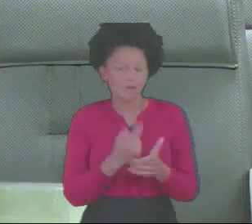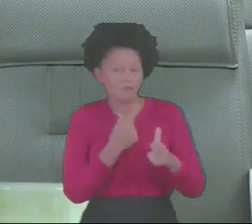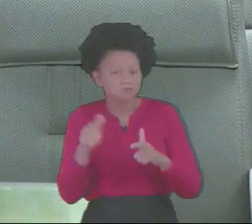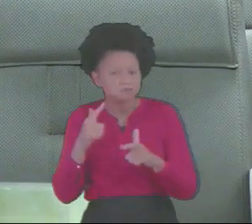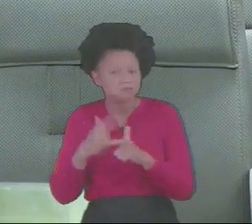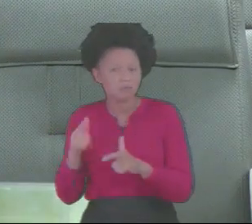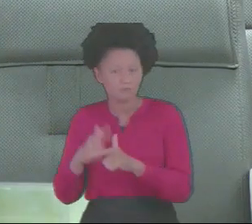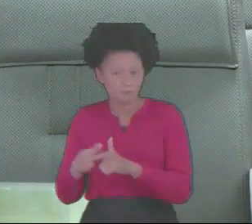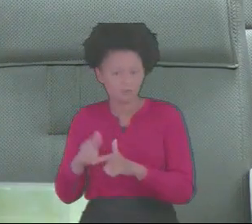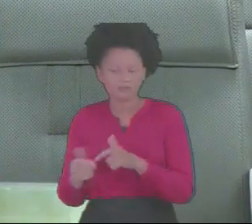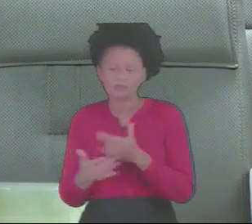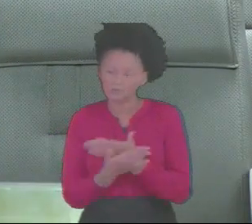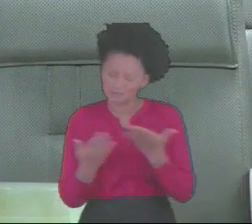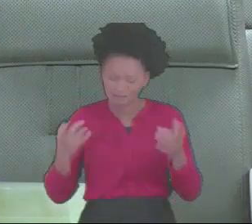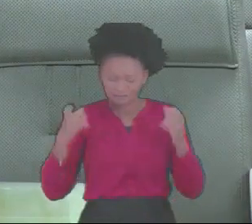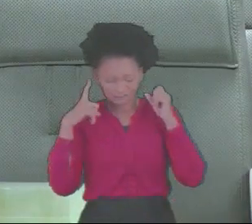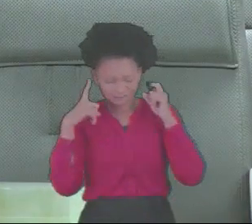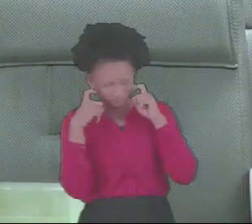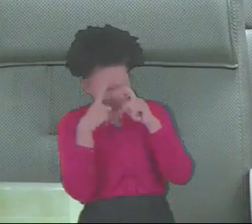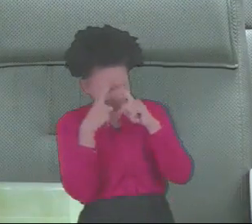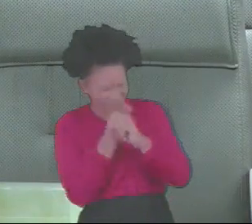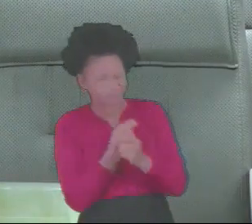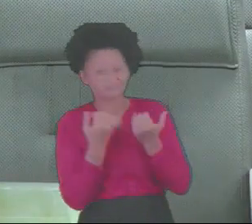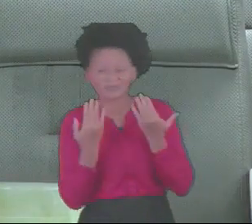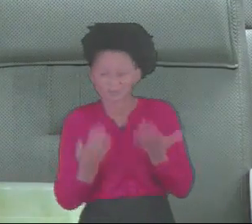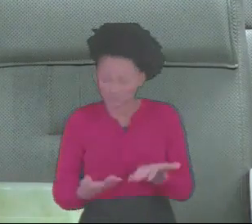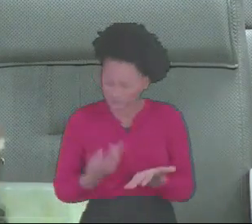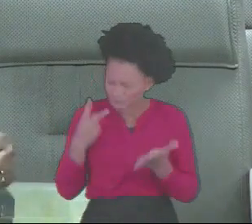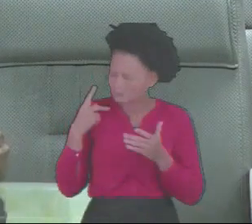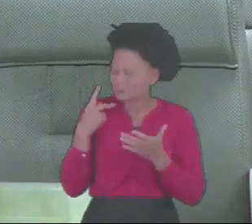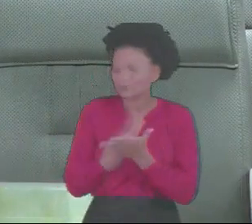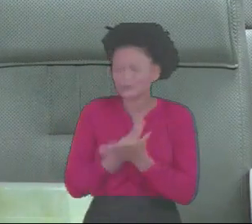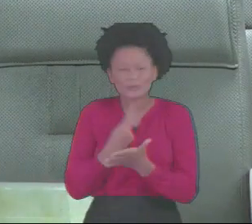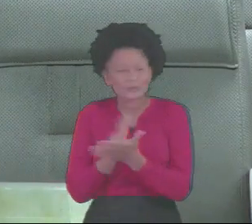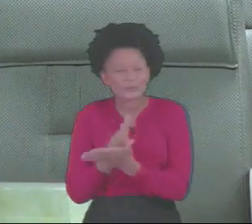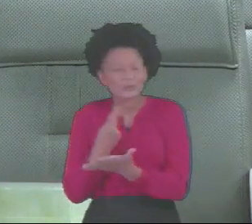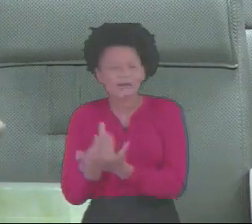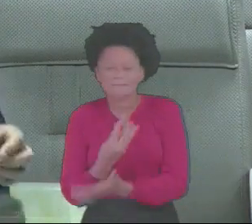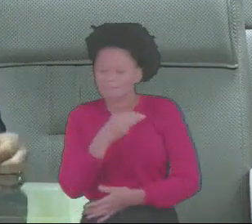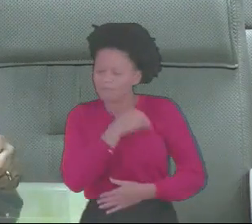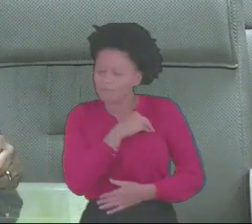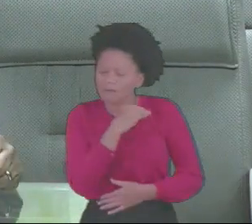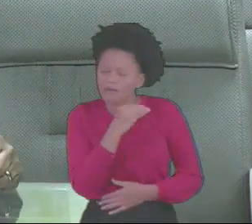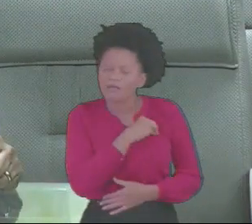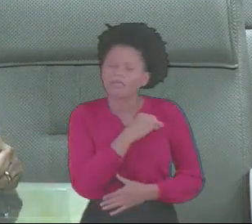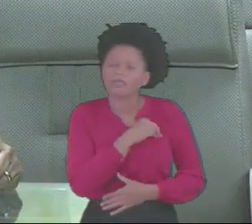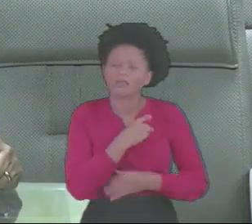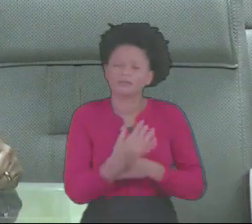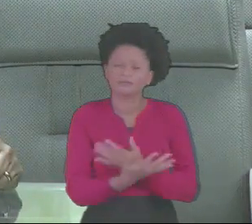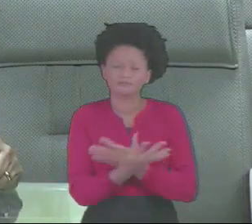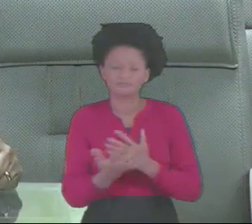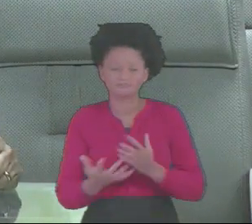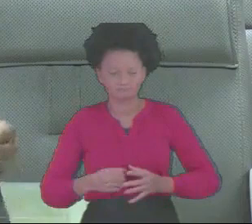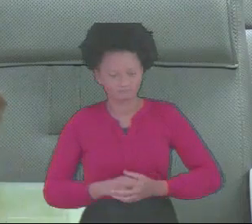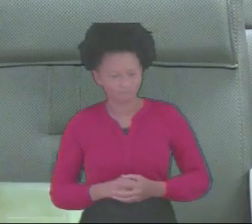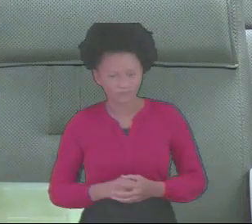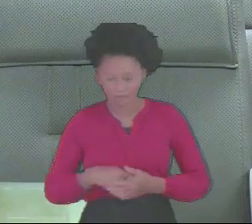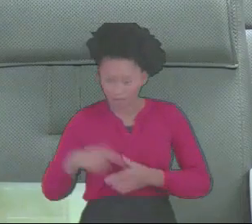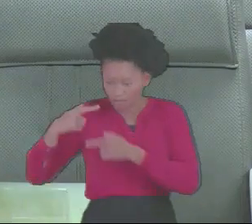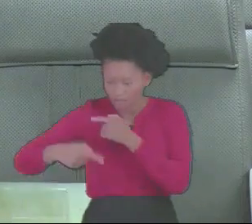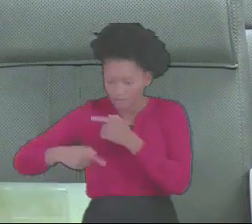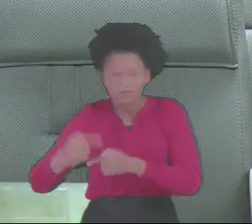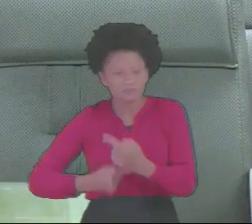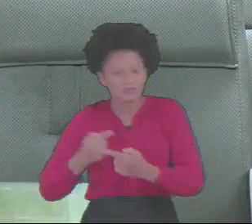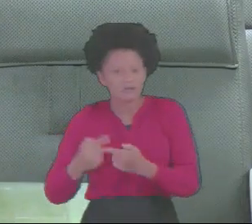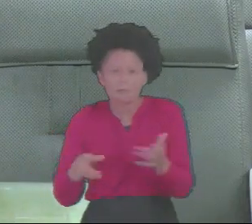problemas das dificuldades dos erros dos pecados é uma geração